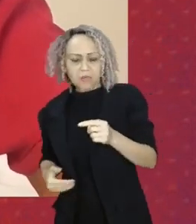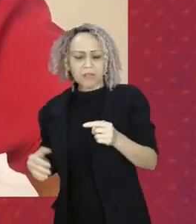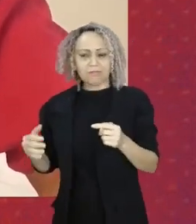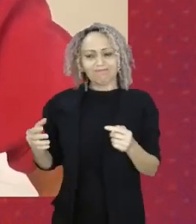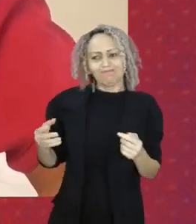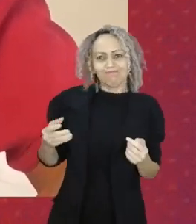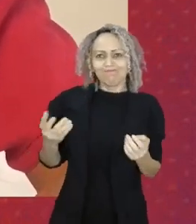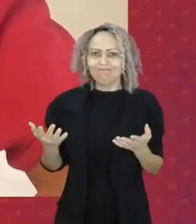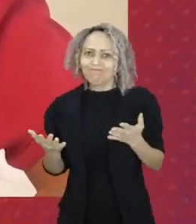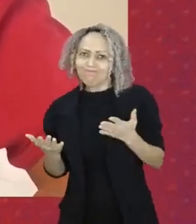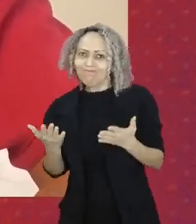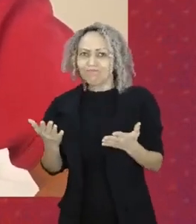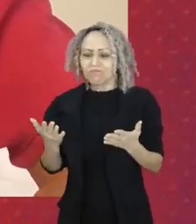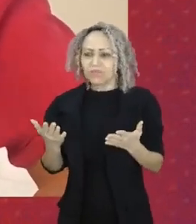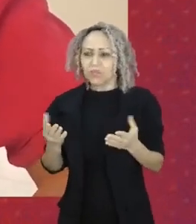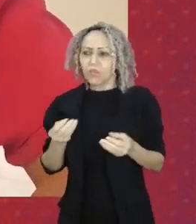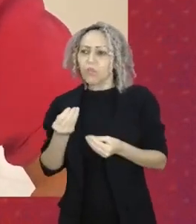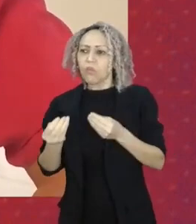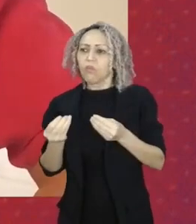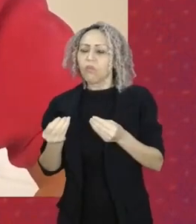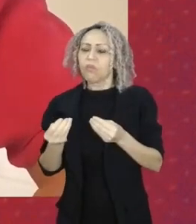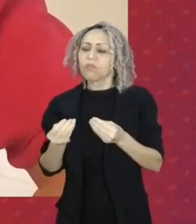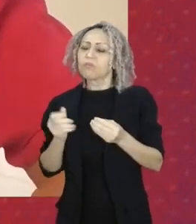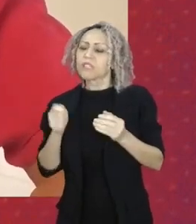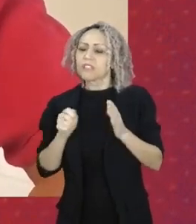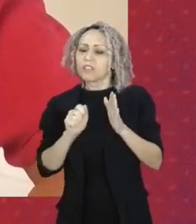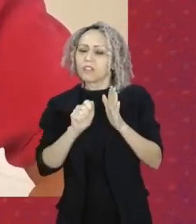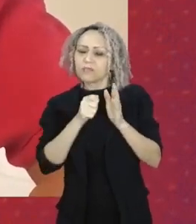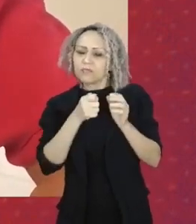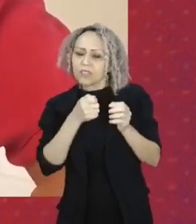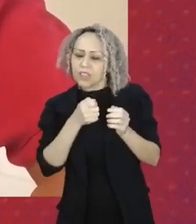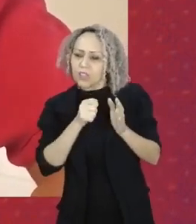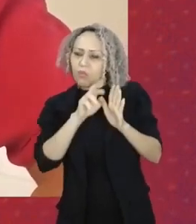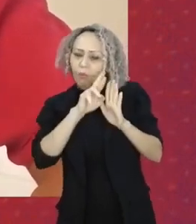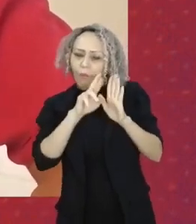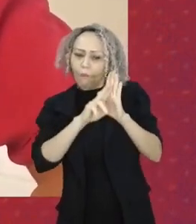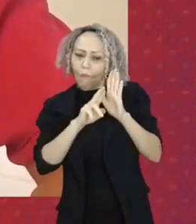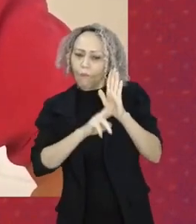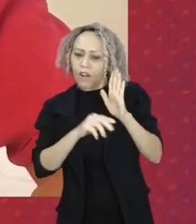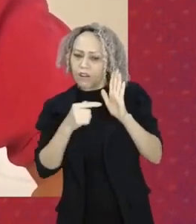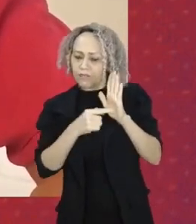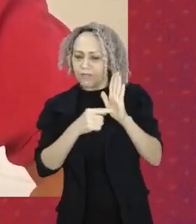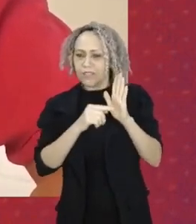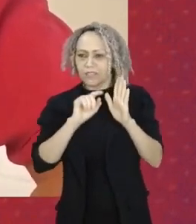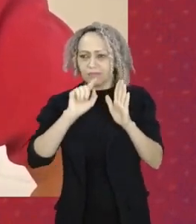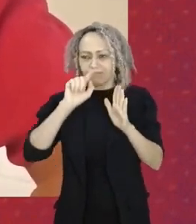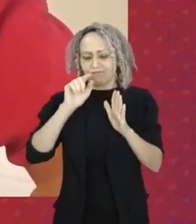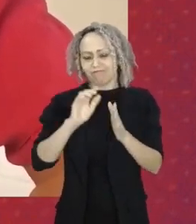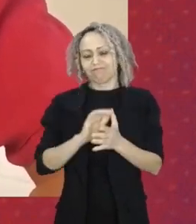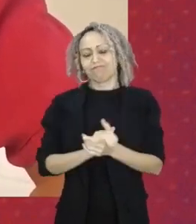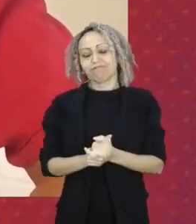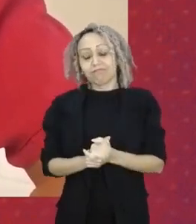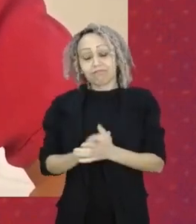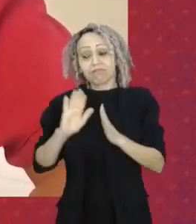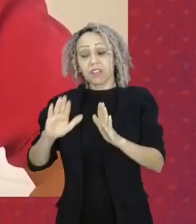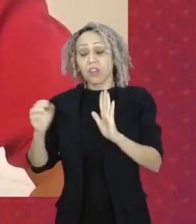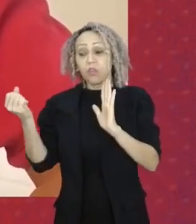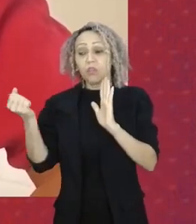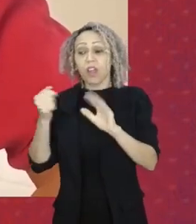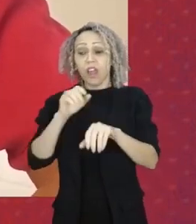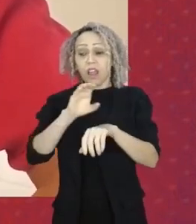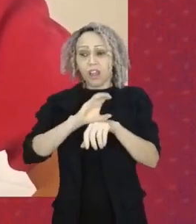foram remetidas à regulamentação posterior. E ainda que o marco legal